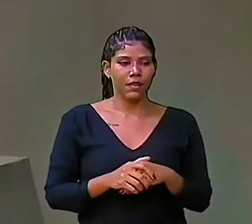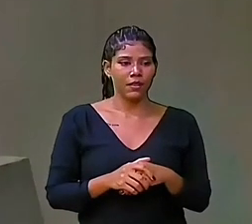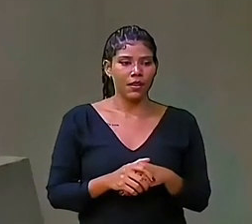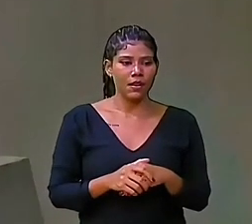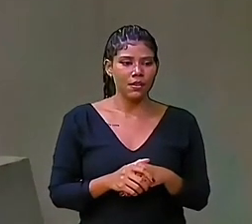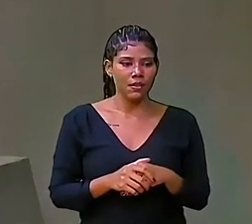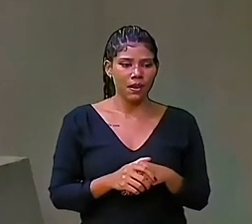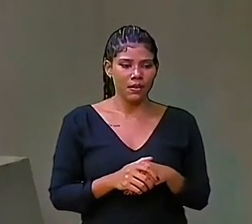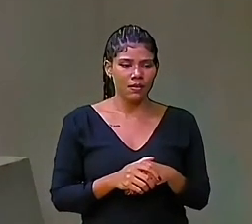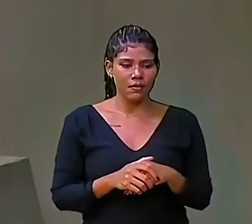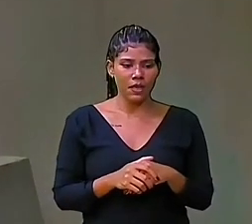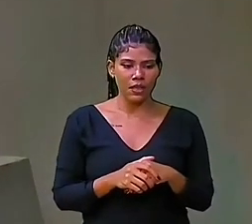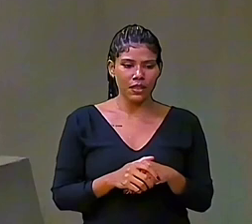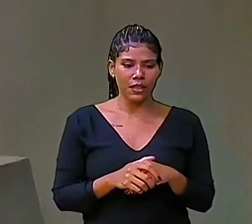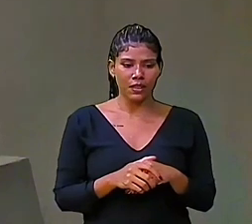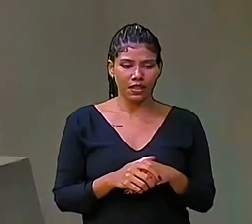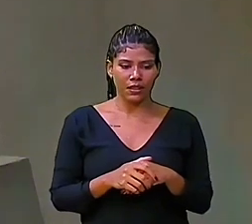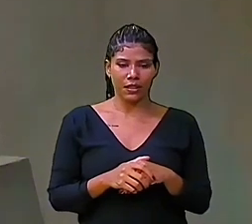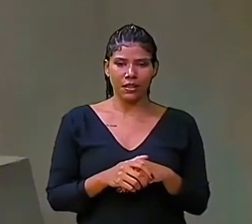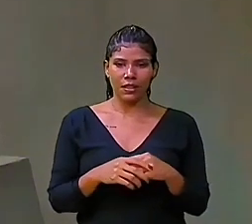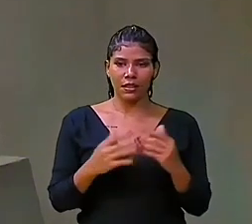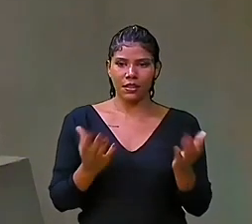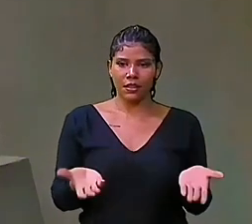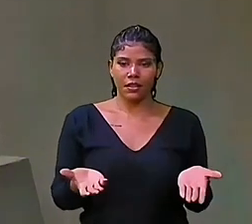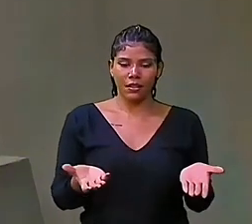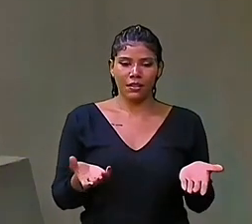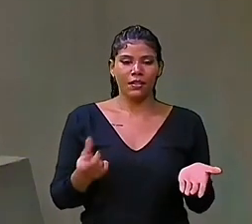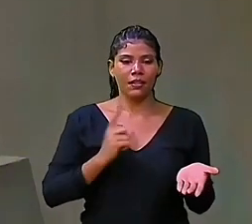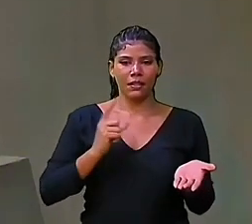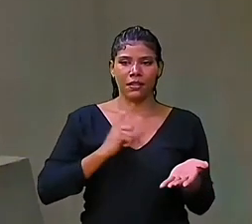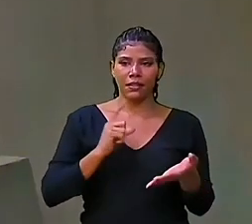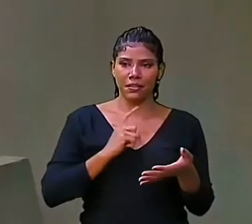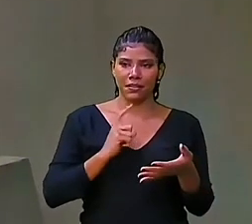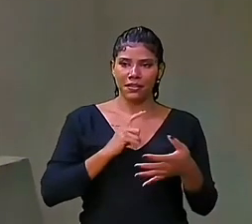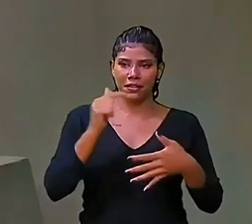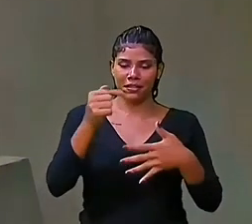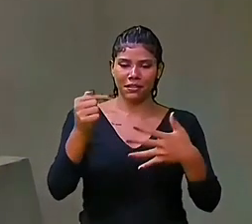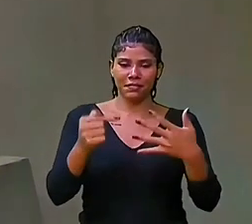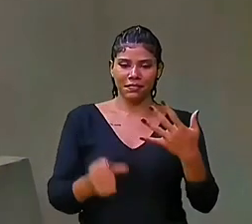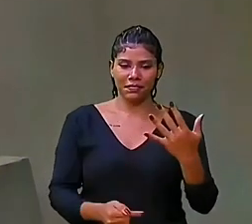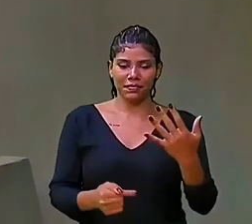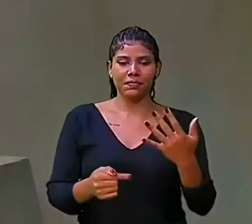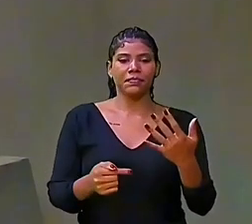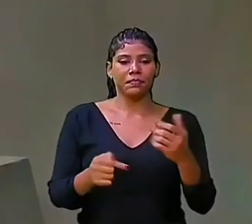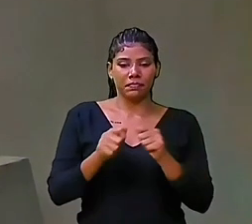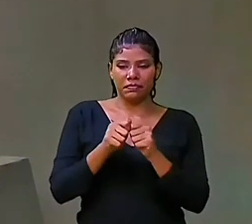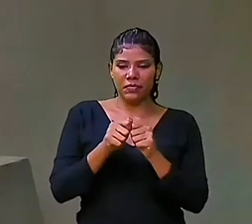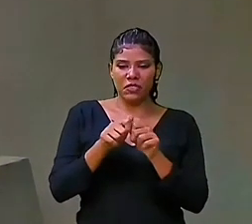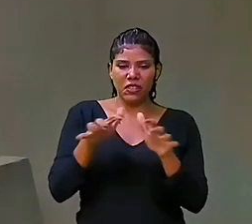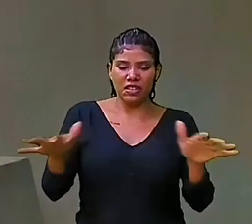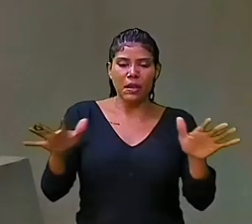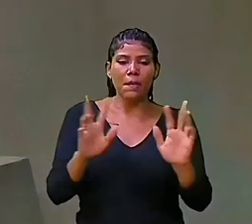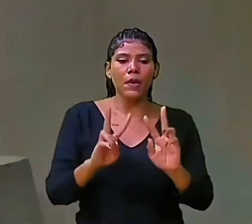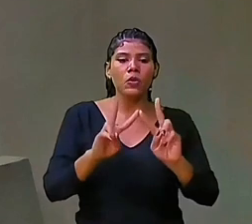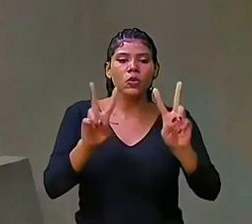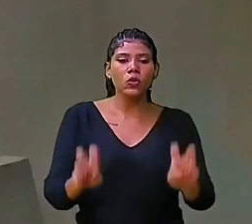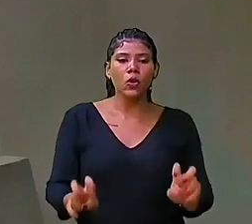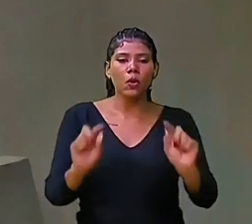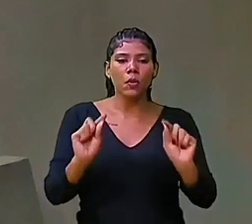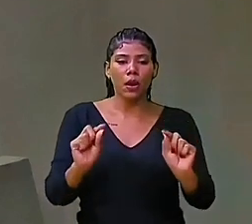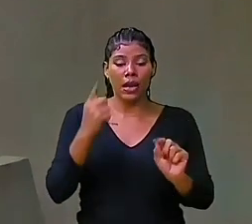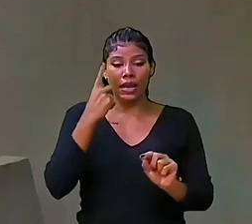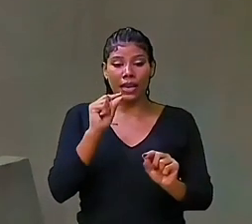sua própria vida. Há uma série de vazamentos ainda não confirmados com relação à